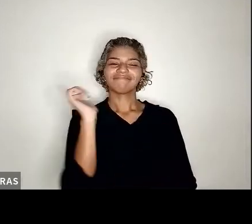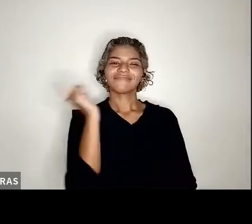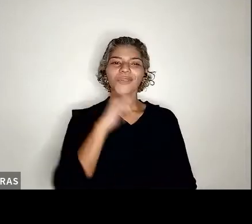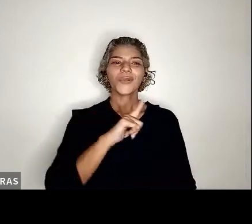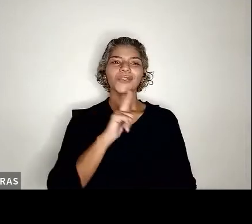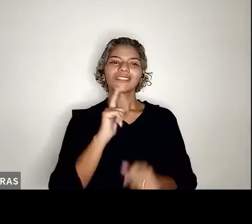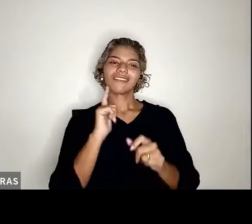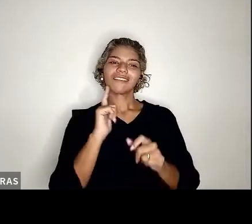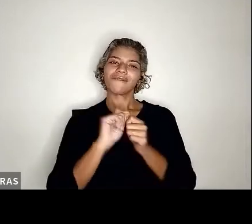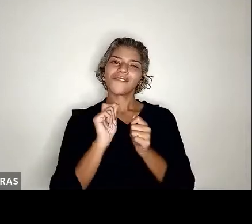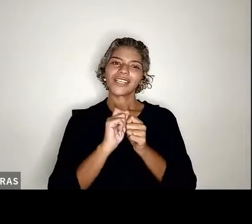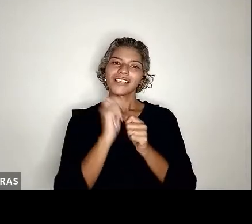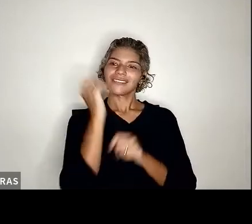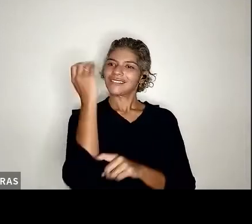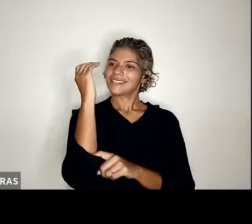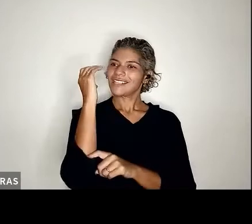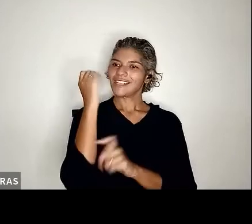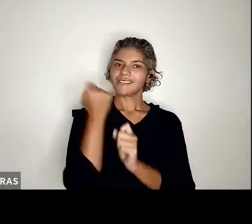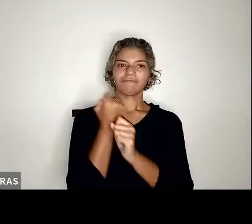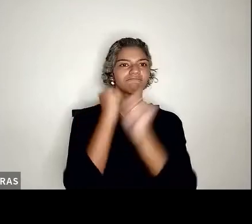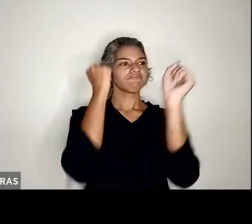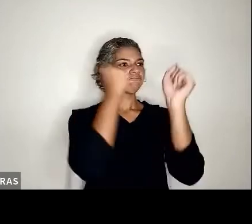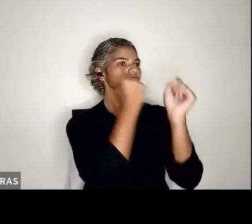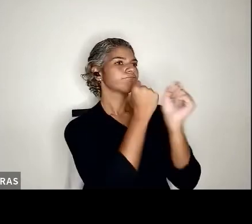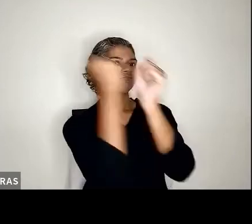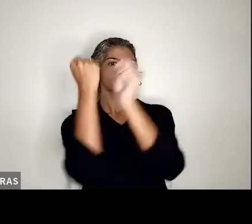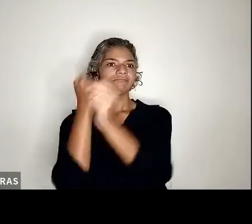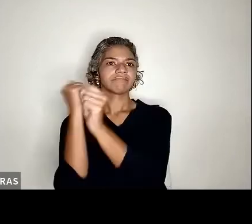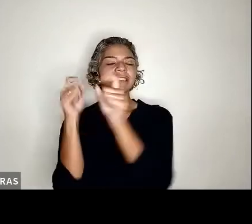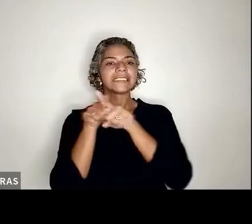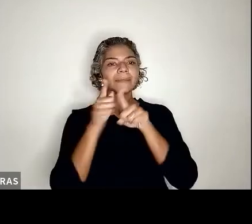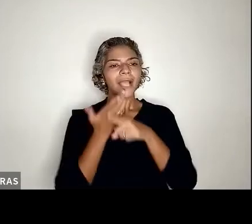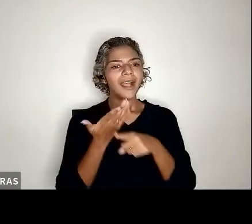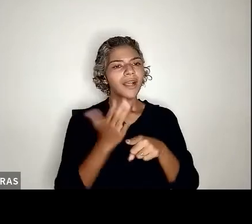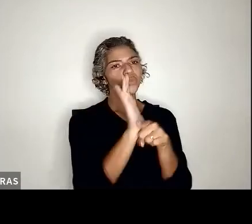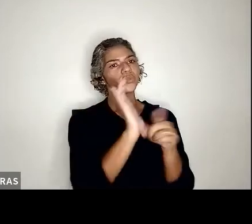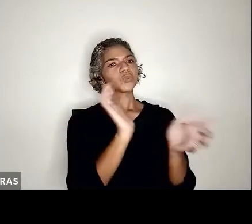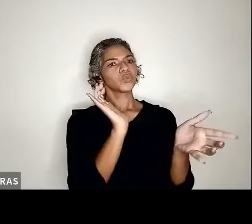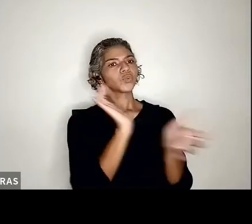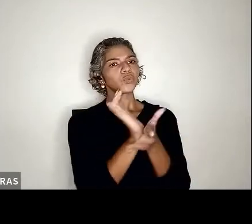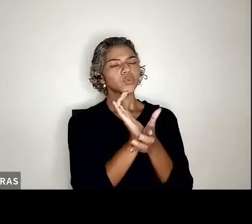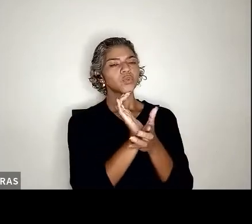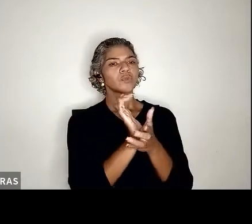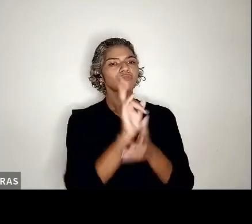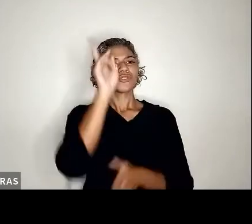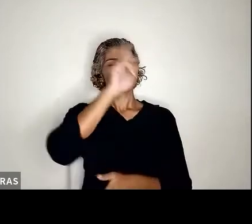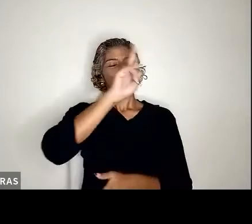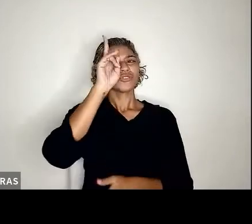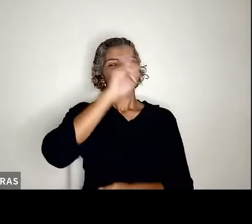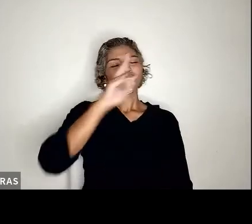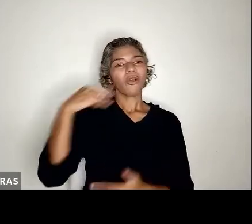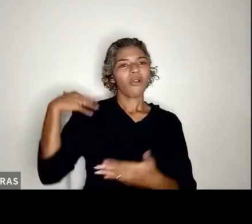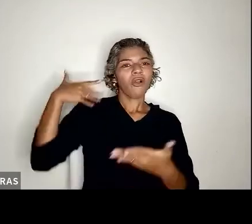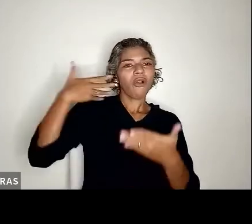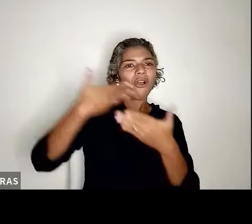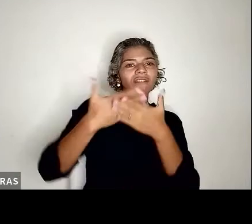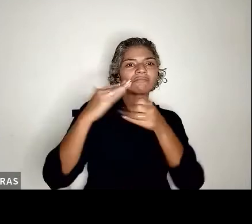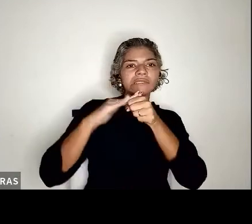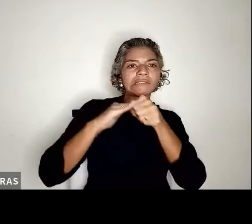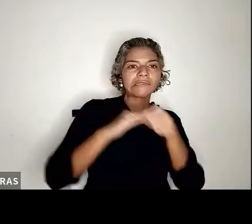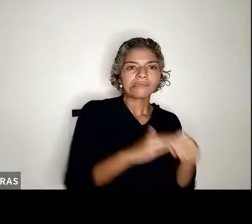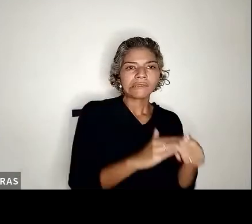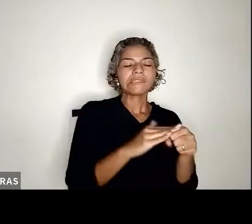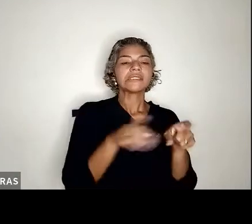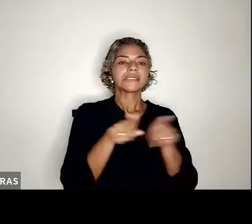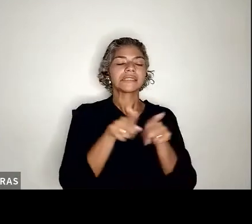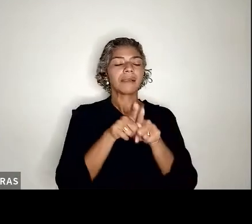emancipatória que possa fortalecer grupos historicamente vulnerabilizados, que possa transformar nossos espaços de trabalho em espaços